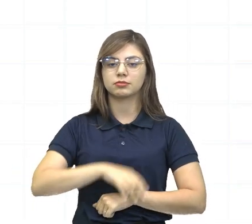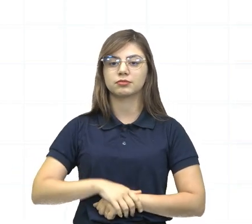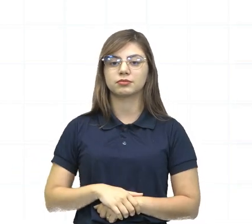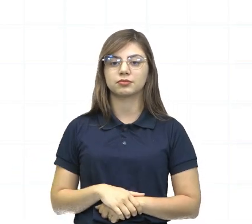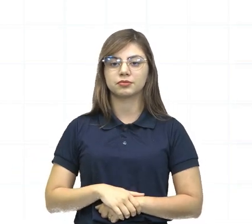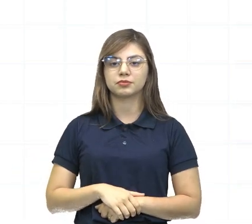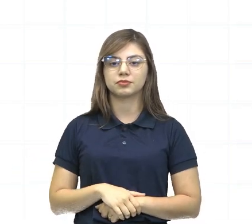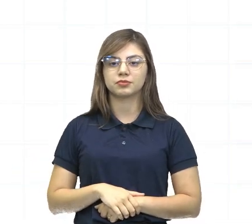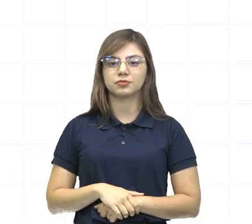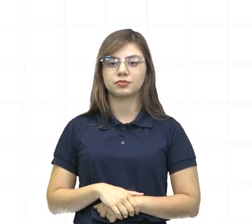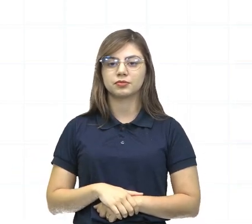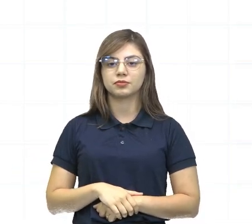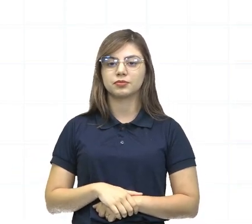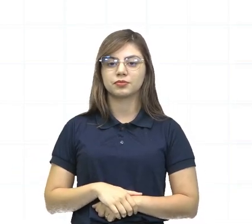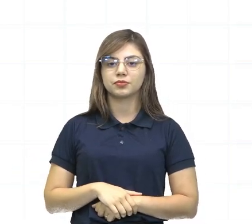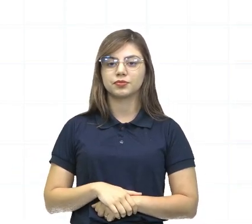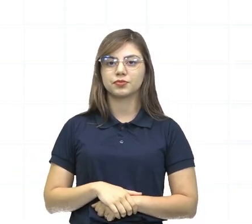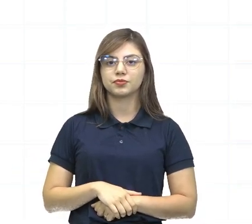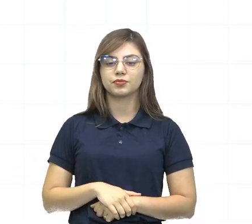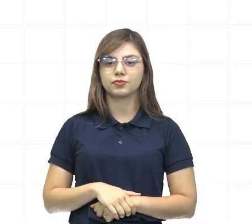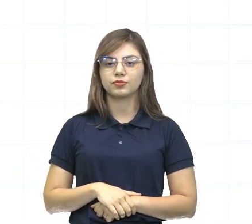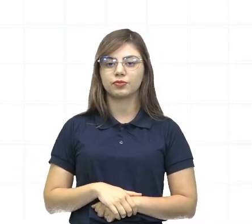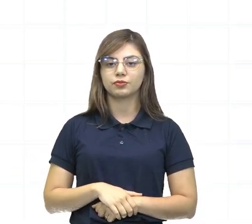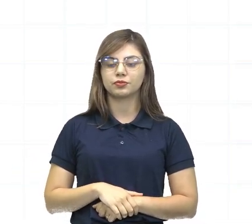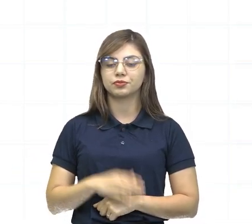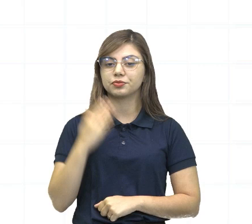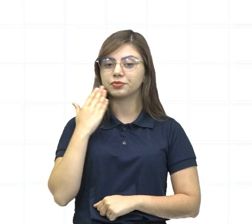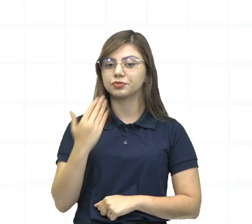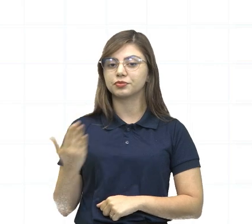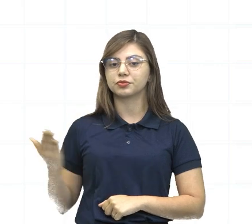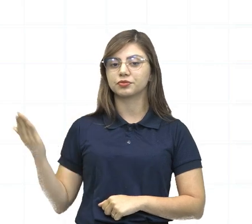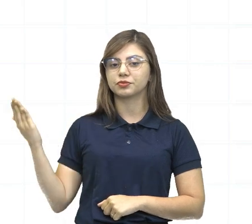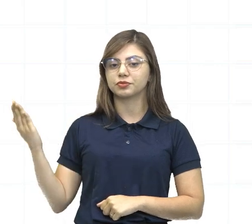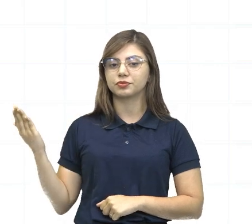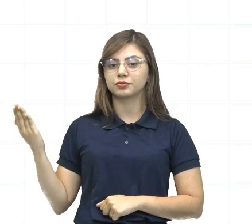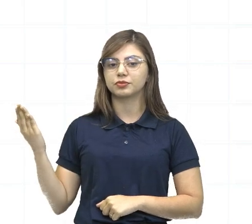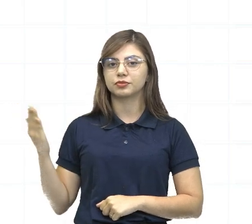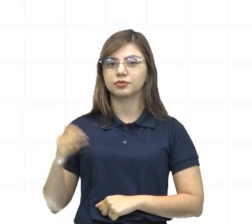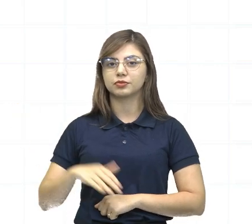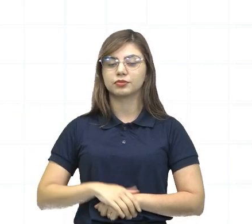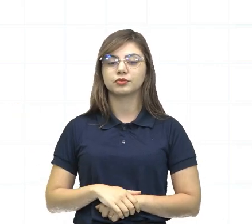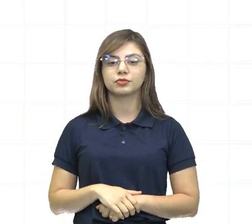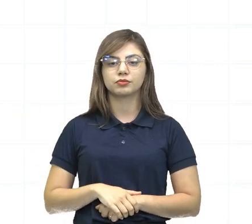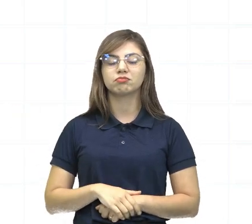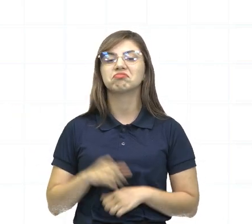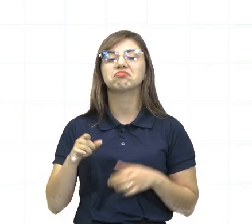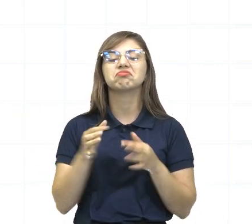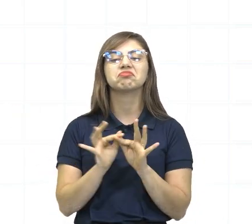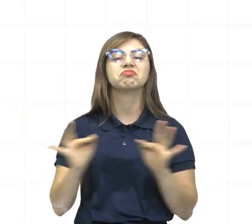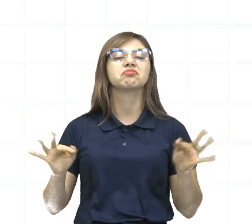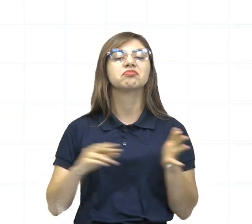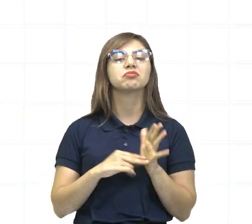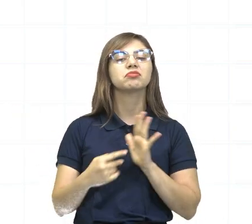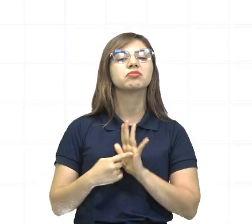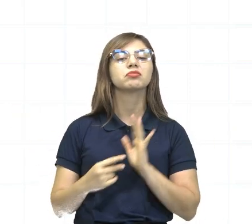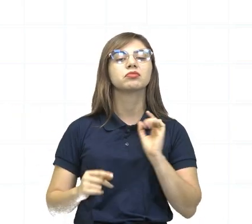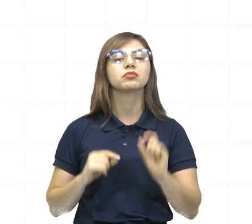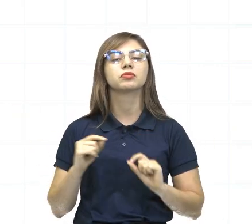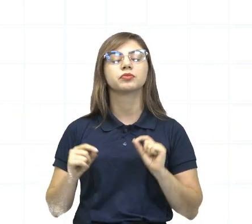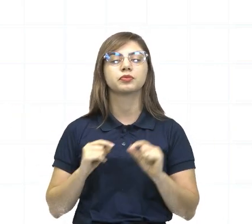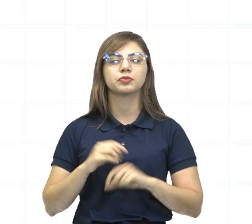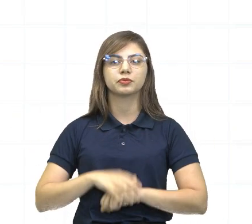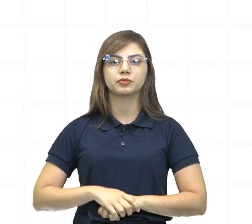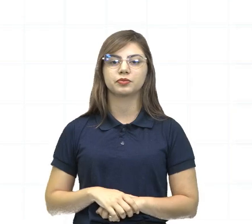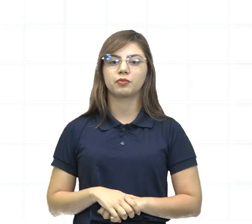saying no directly, using softer phrase instead. O que está escrito aqui? O silêncio, nesse tipo